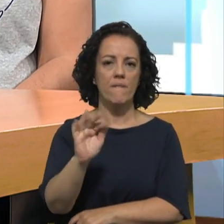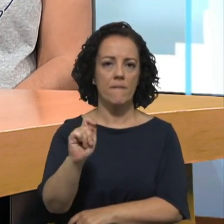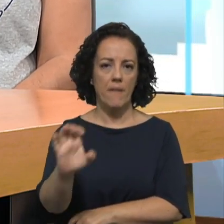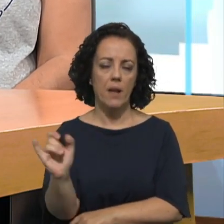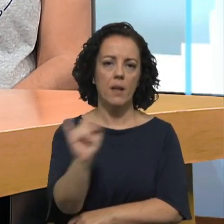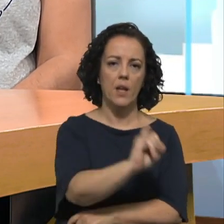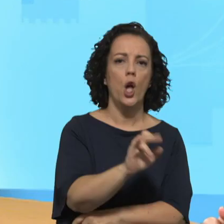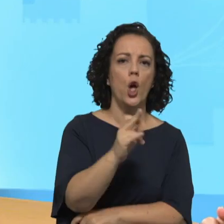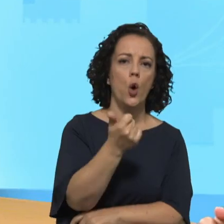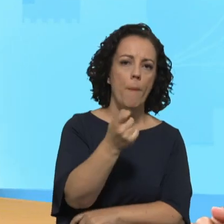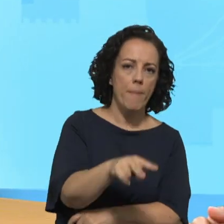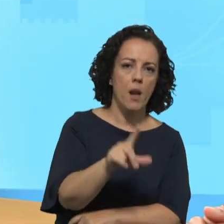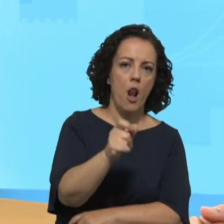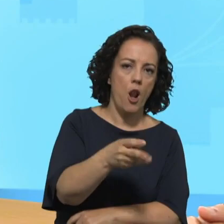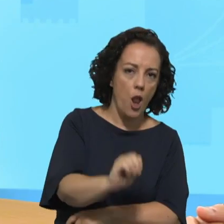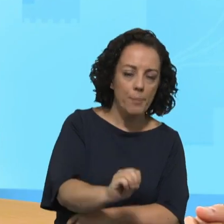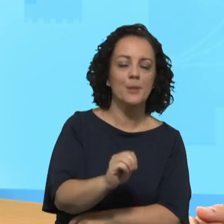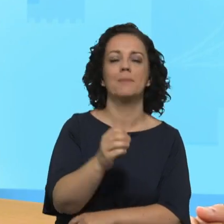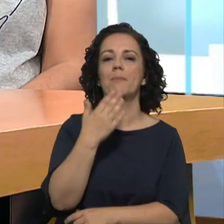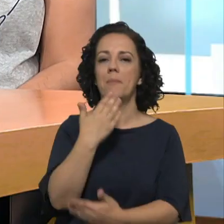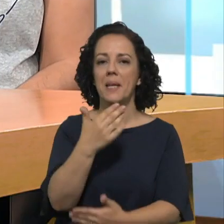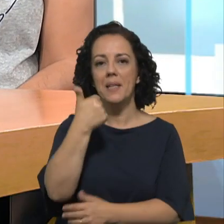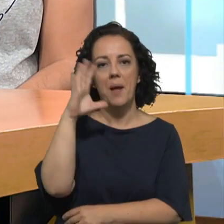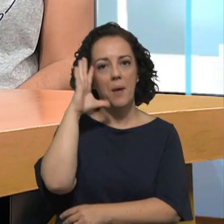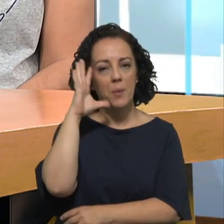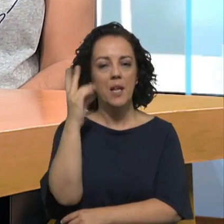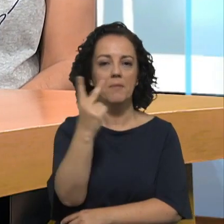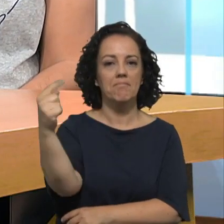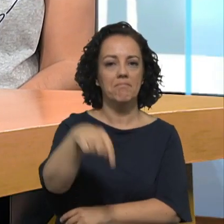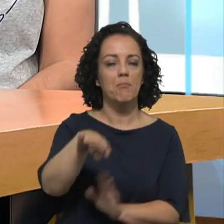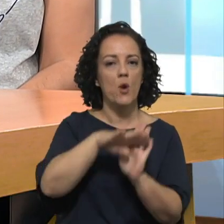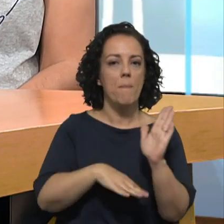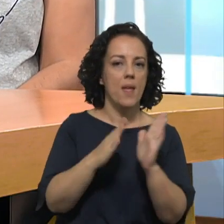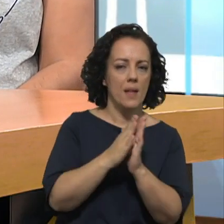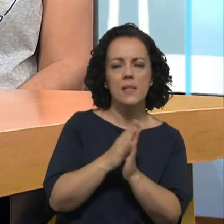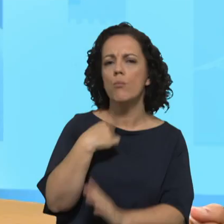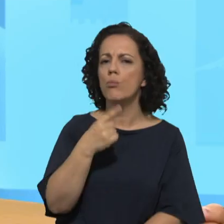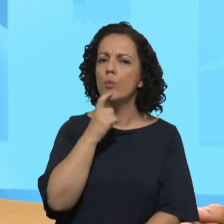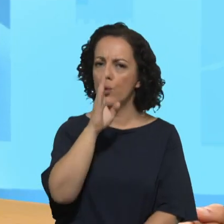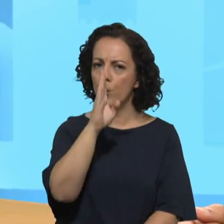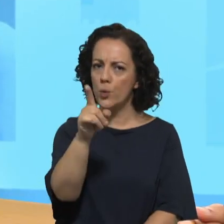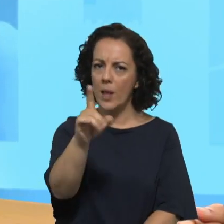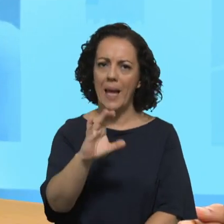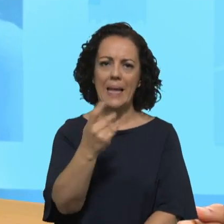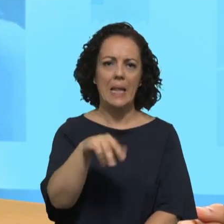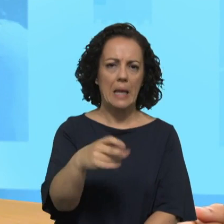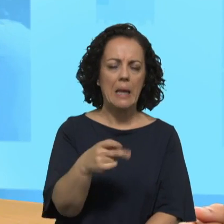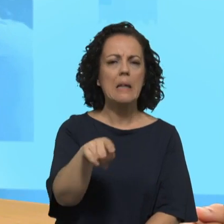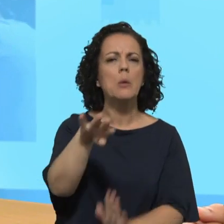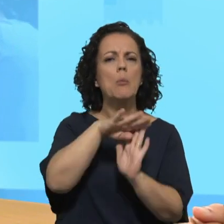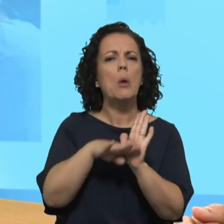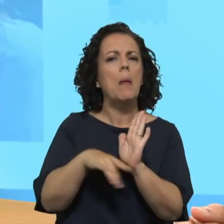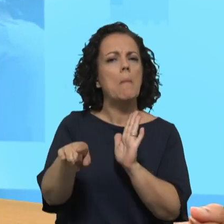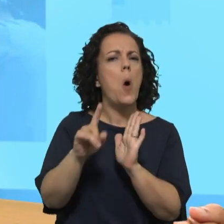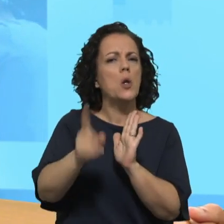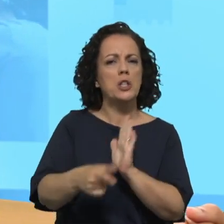Lopes. Obrigado, boa tarde por estarem aqui. No programa Eclésia. A Catarina perguntava desde já que programa é este